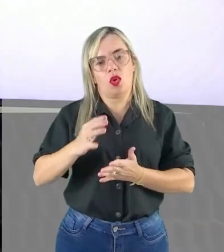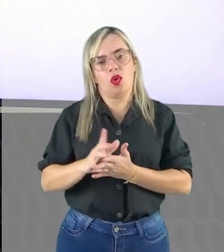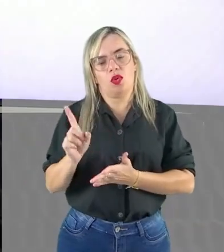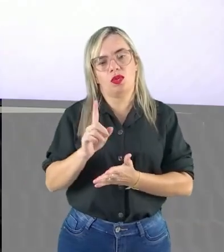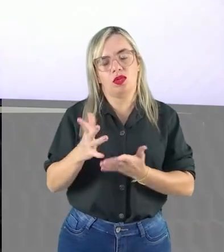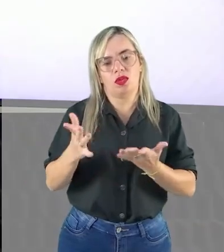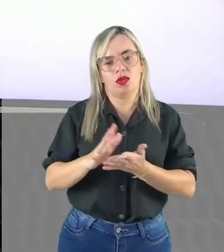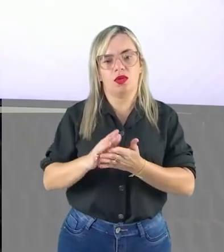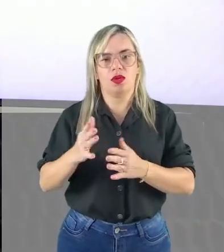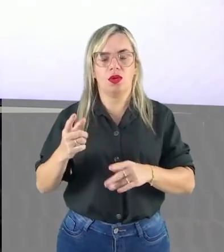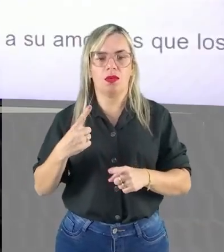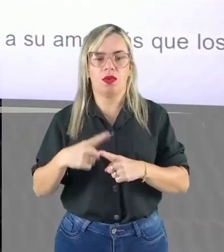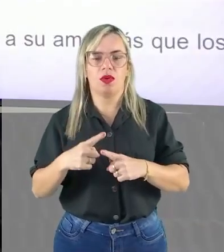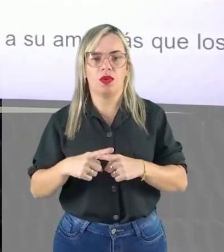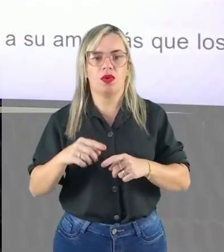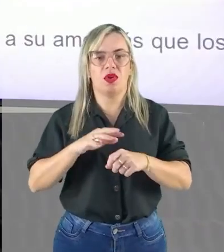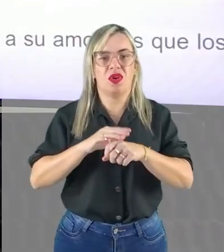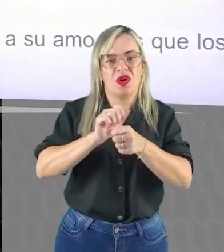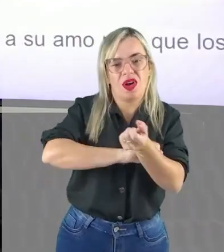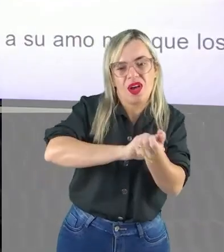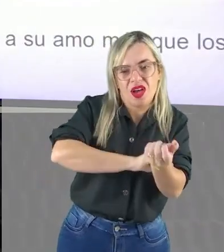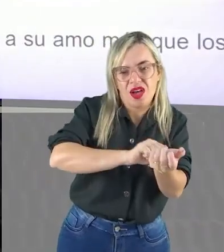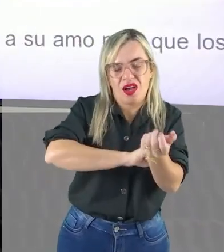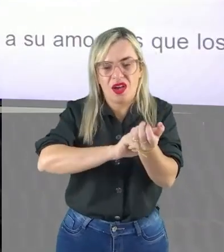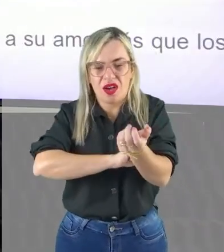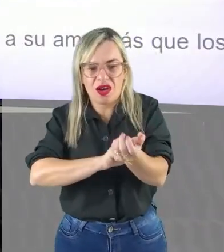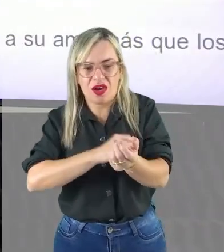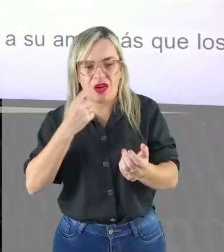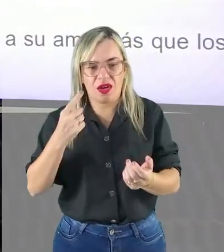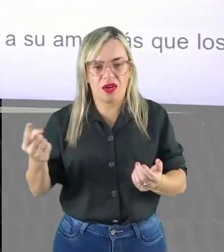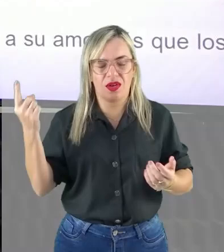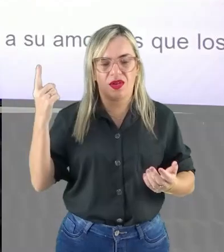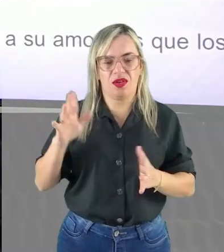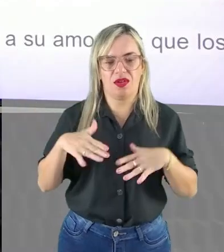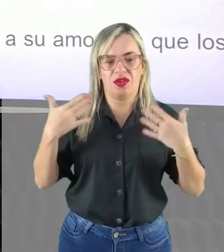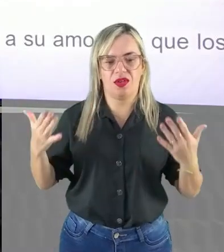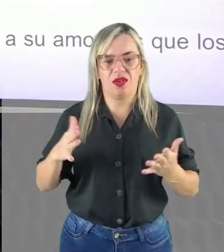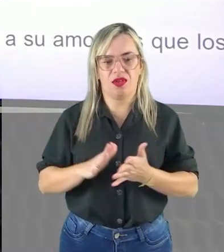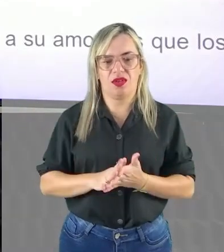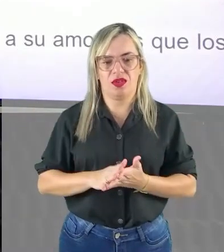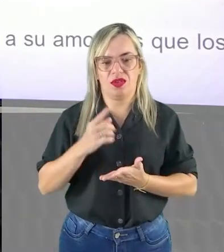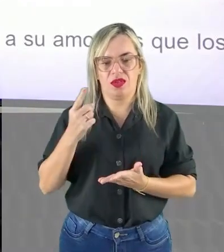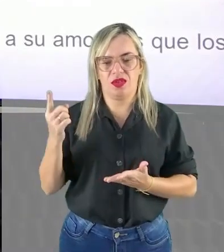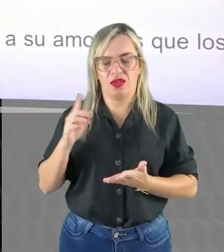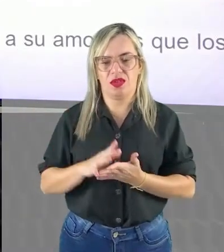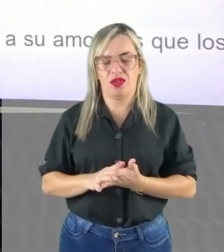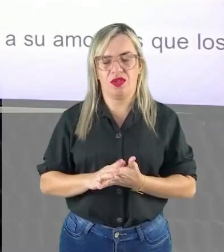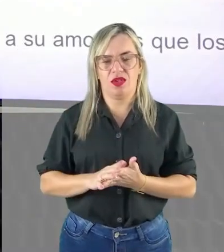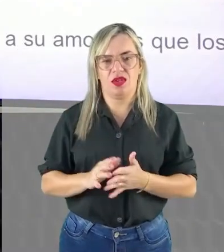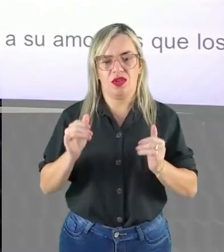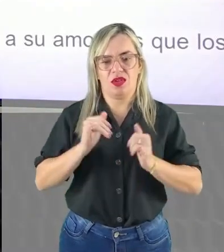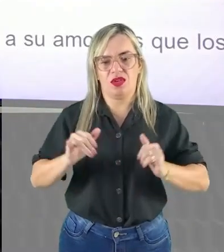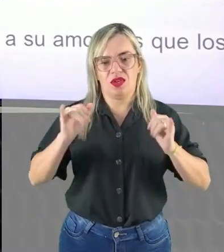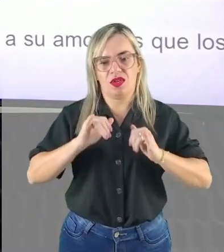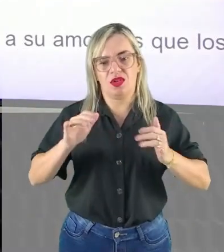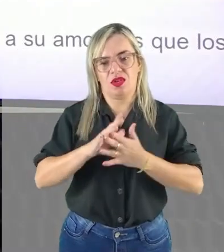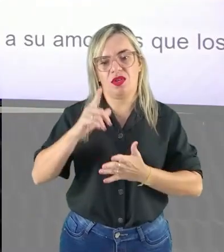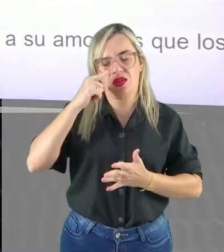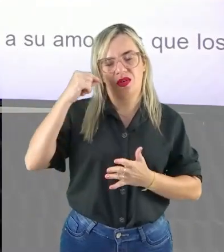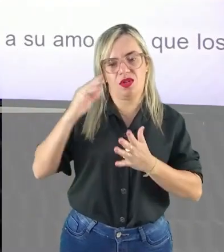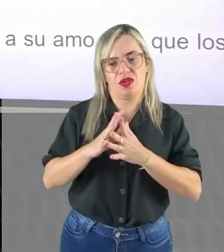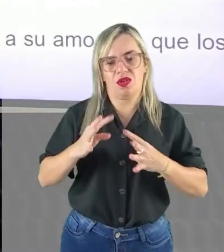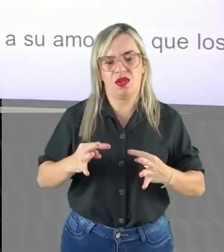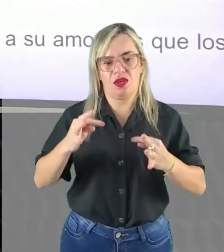aqui a gente já consegue entender que uma das alternativas está errada. Bora lá. Dizer ao leitor que os gatos eletrônicos causam alergia? Não, ele falou o contrário. Se você é